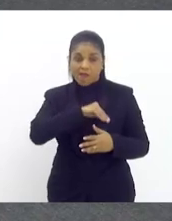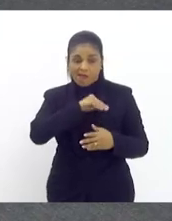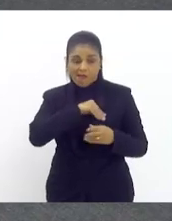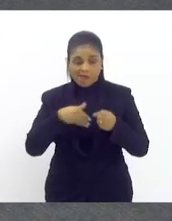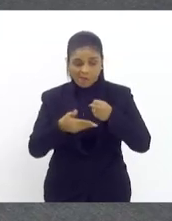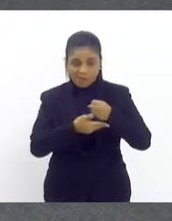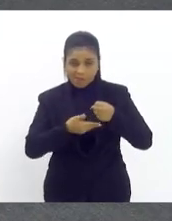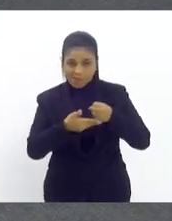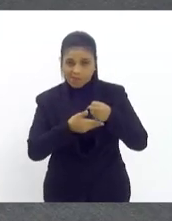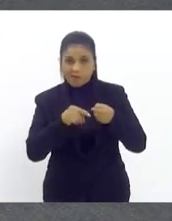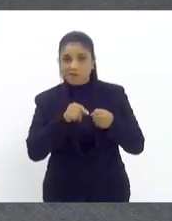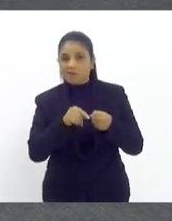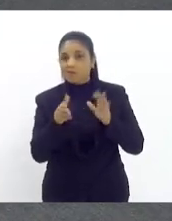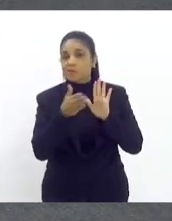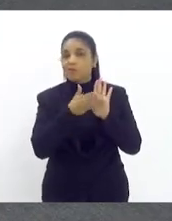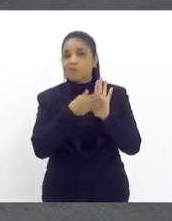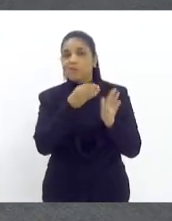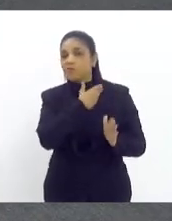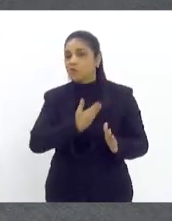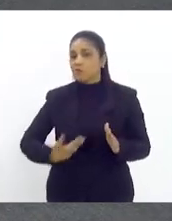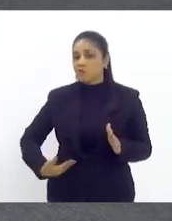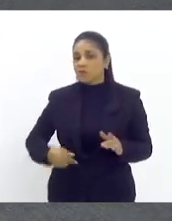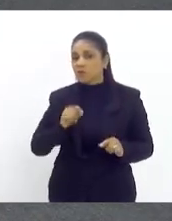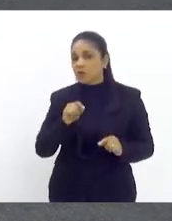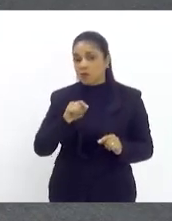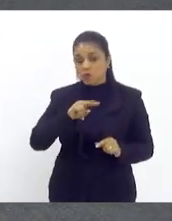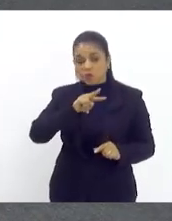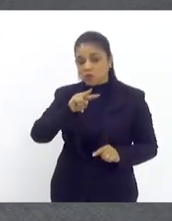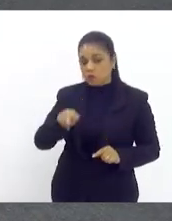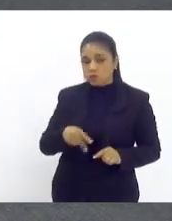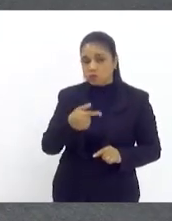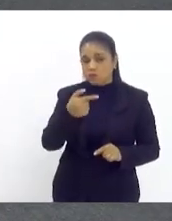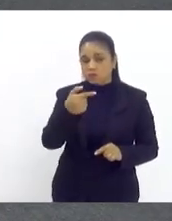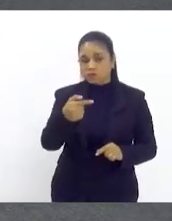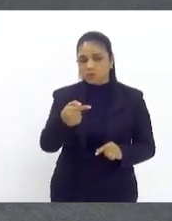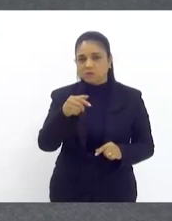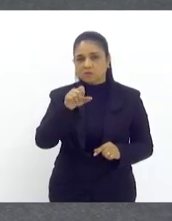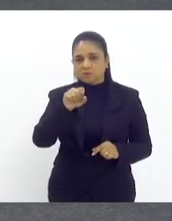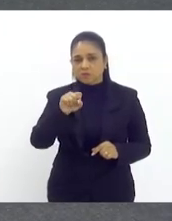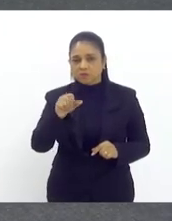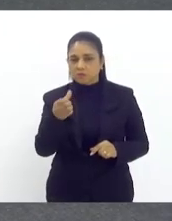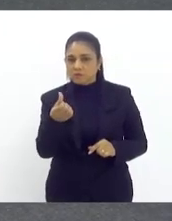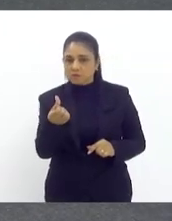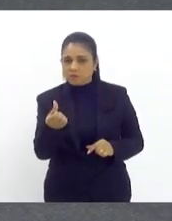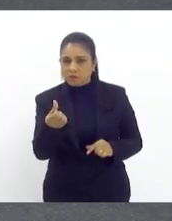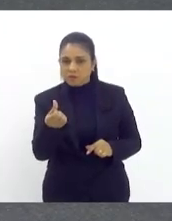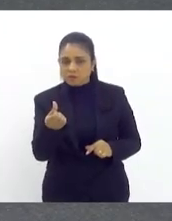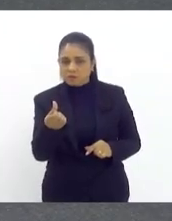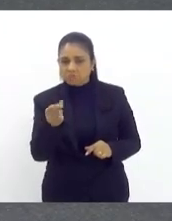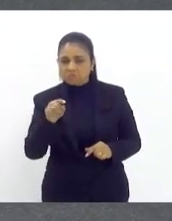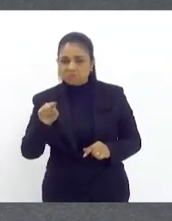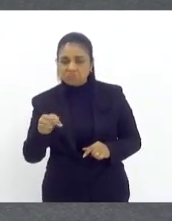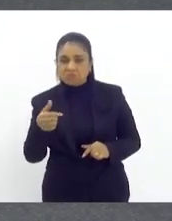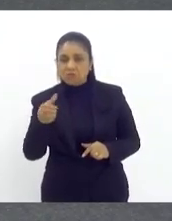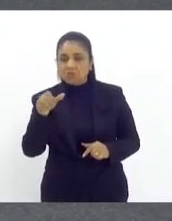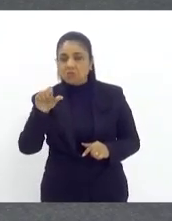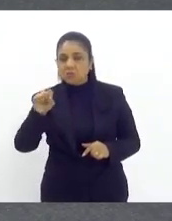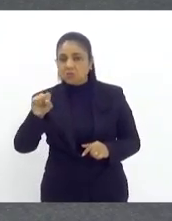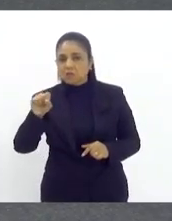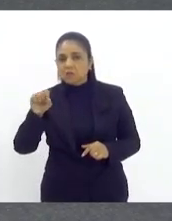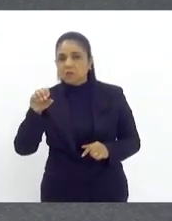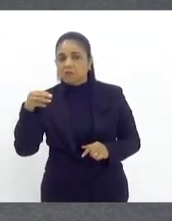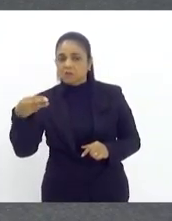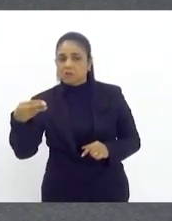governador mantém-se O que é hoje que é 2.786 e 83 centavos